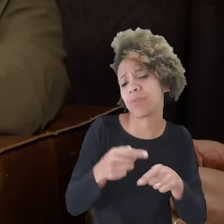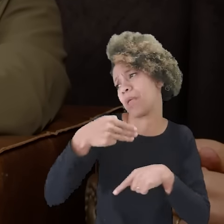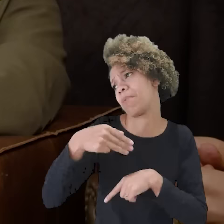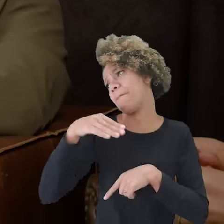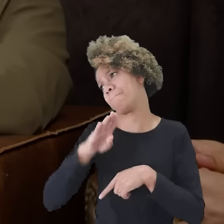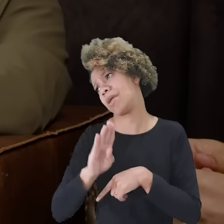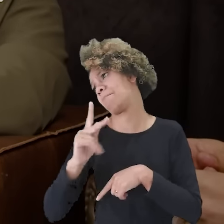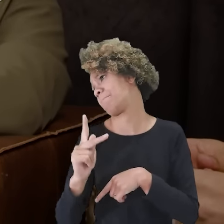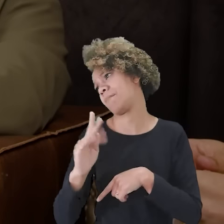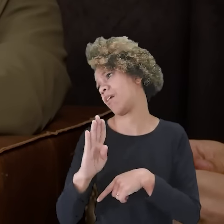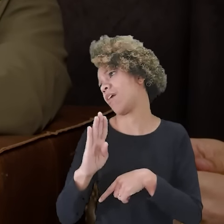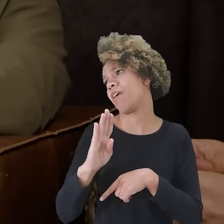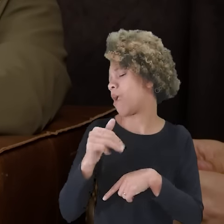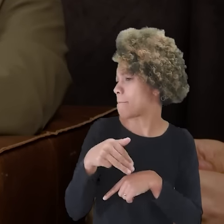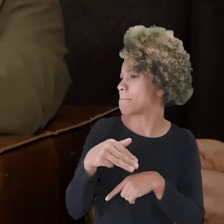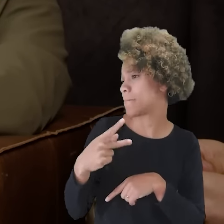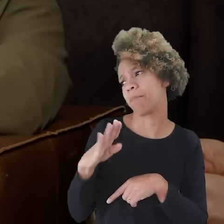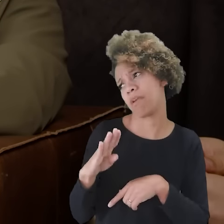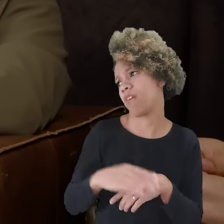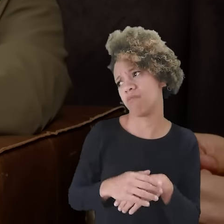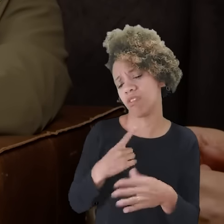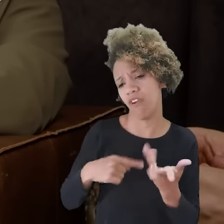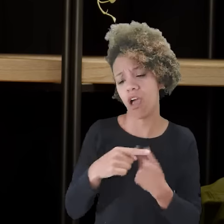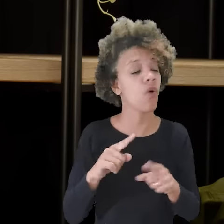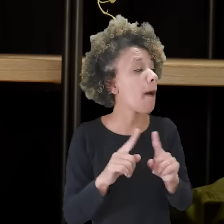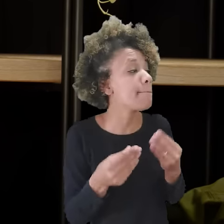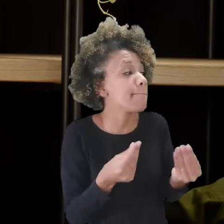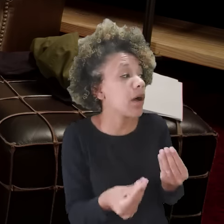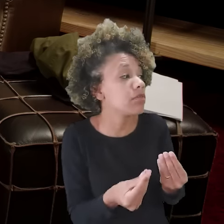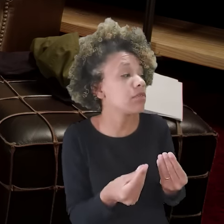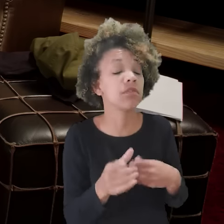assim são influenciadas para pelo que o Chico satisfeita